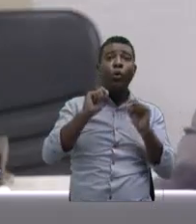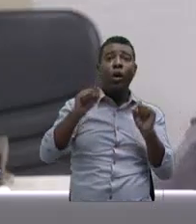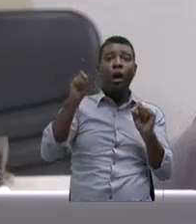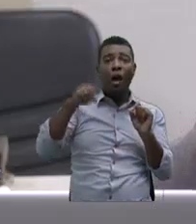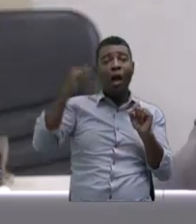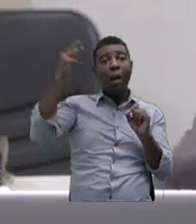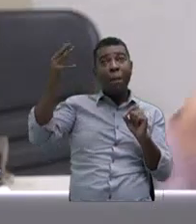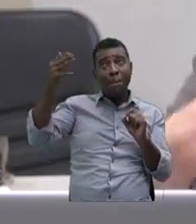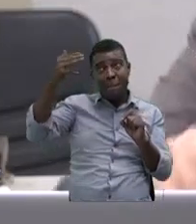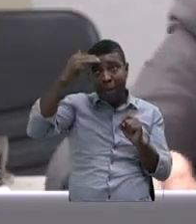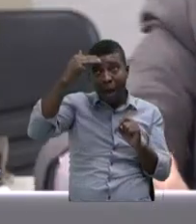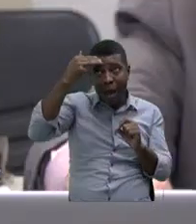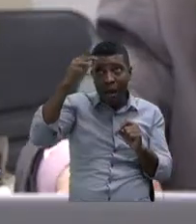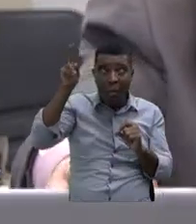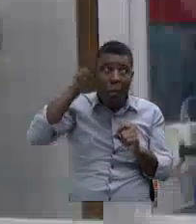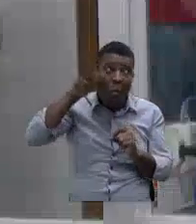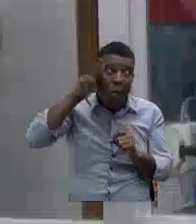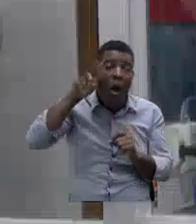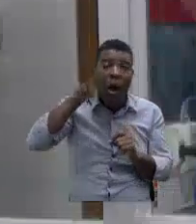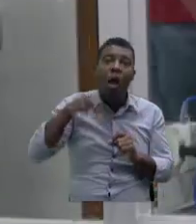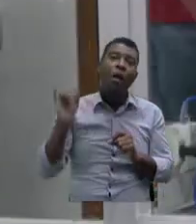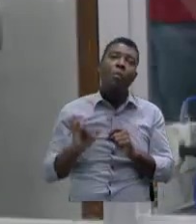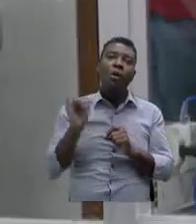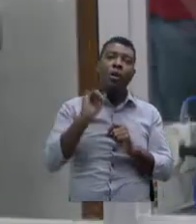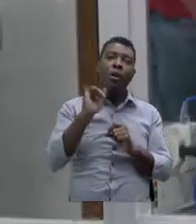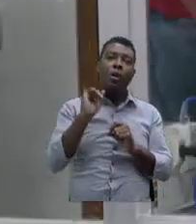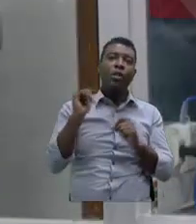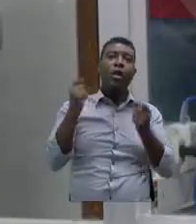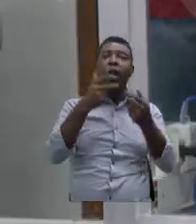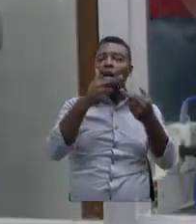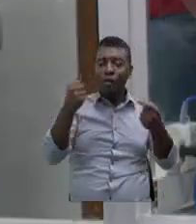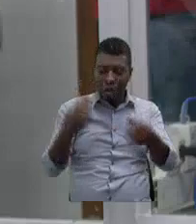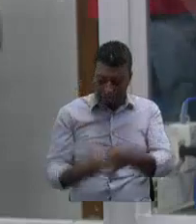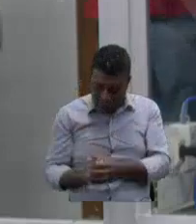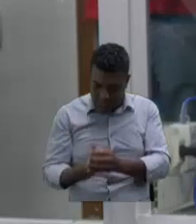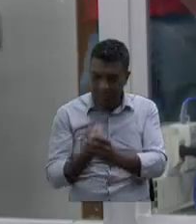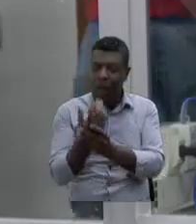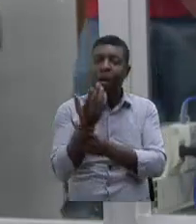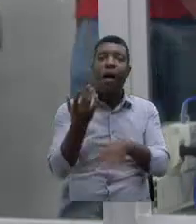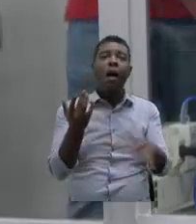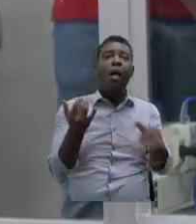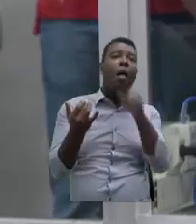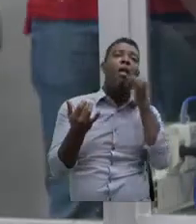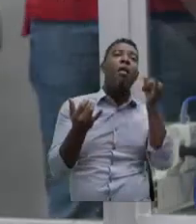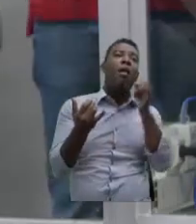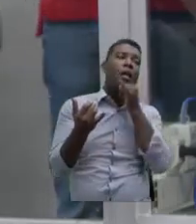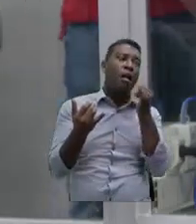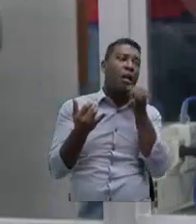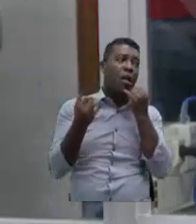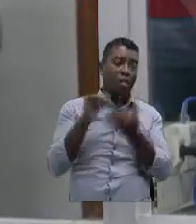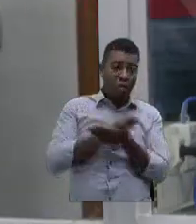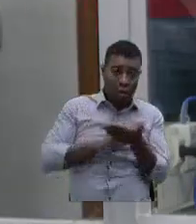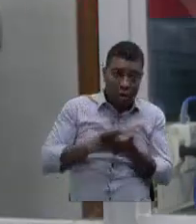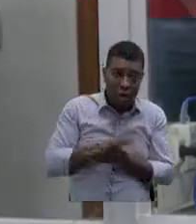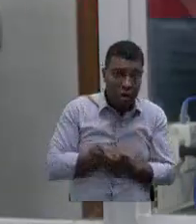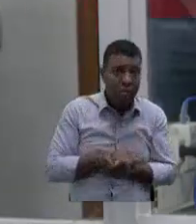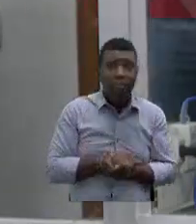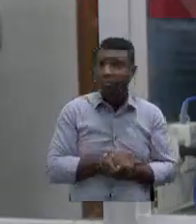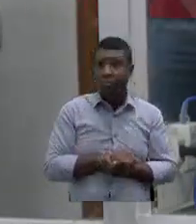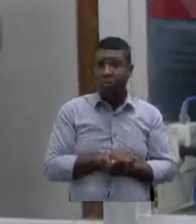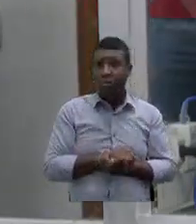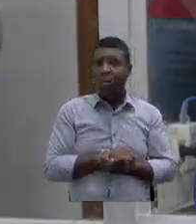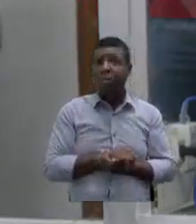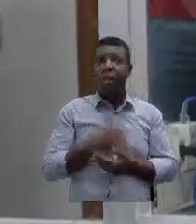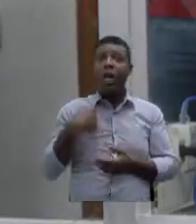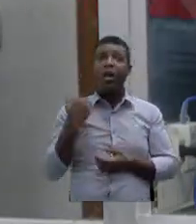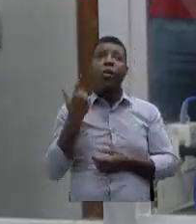Memória é importante para que a gente saiba que as coisas não surgem da terra do nada, elas têm um motivo de ser, e essas conquistas não foram